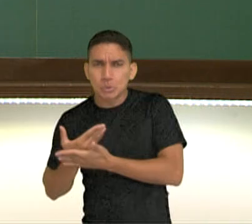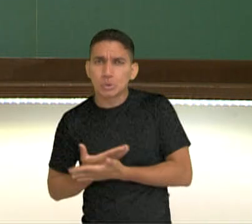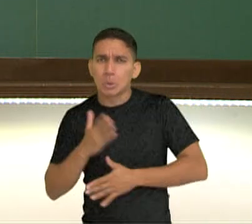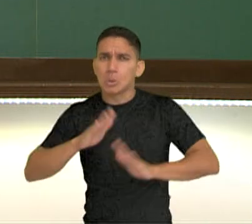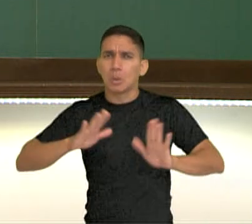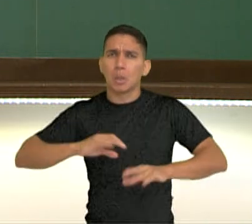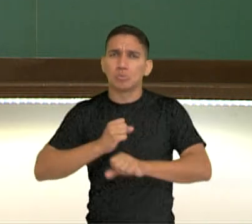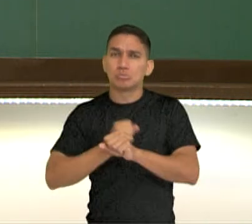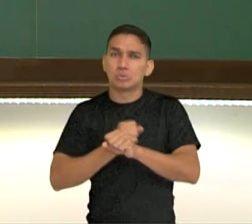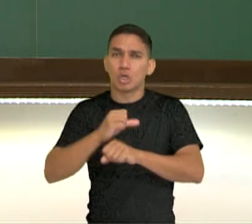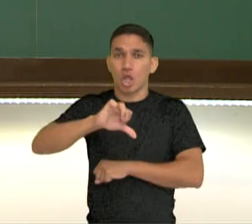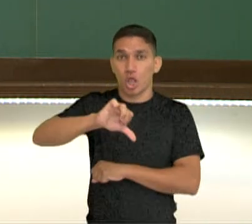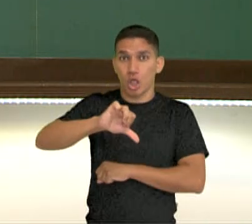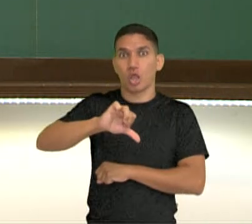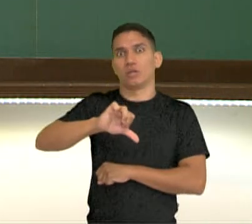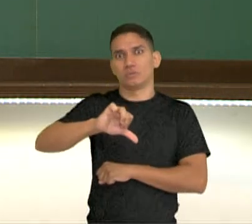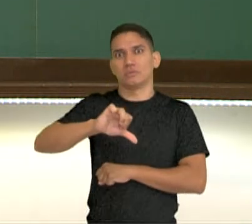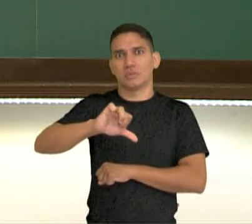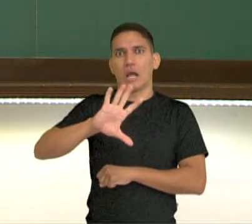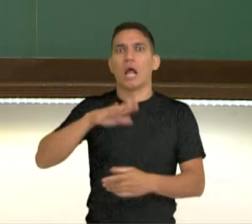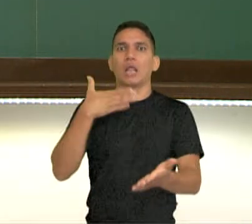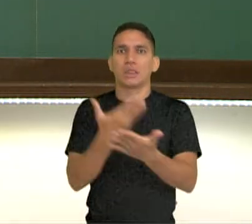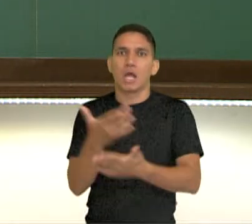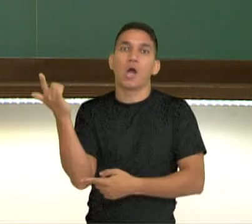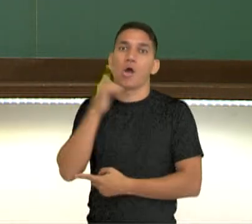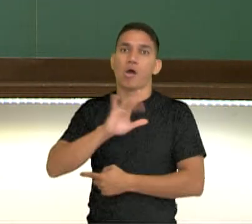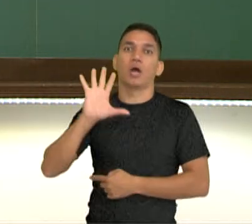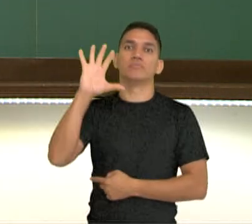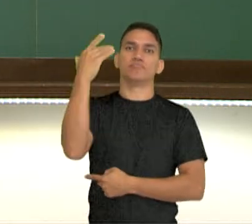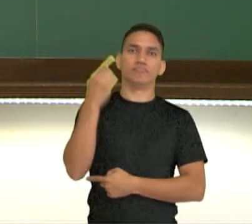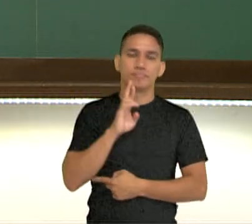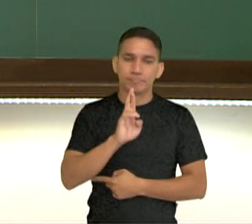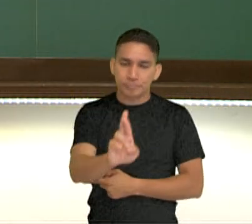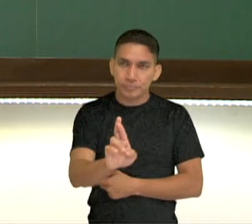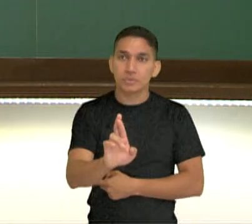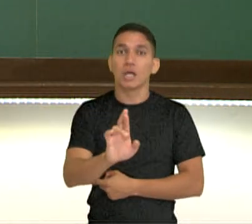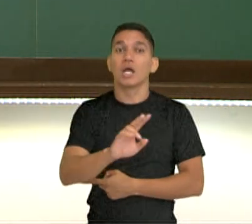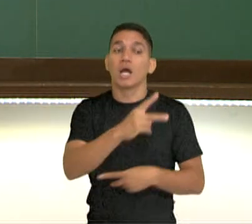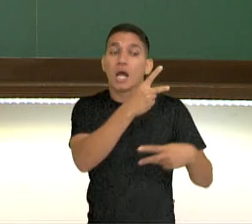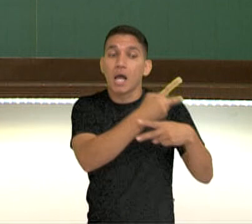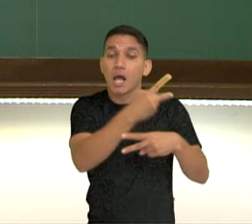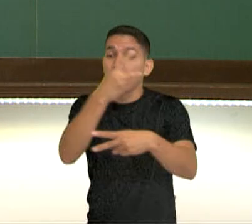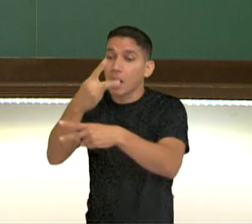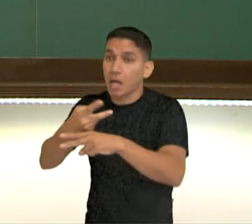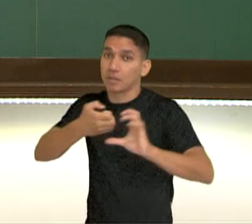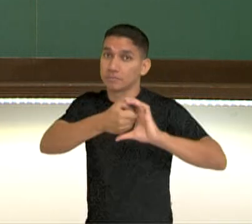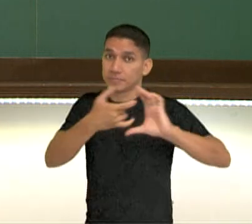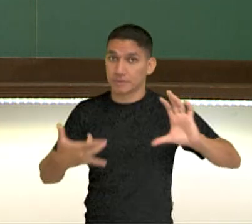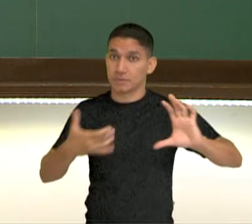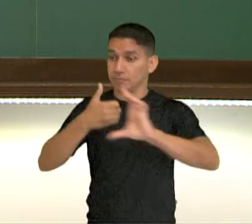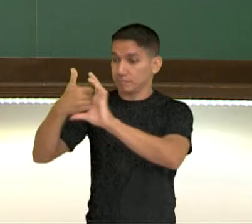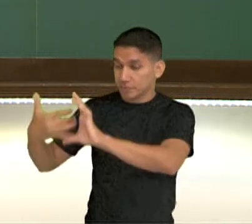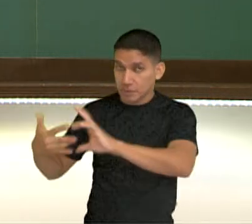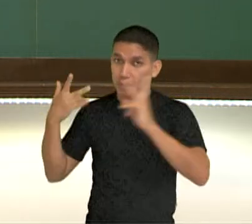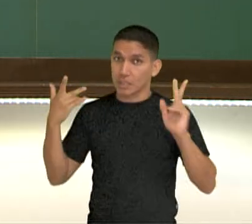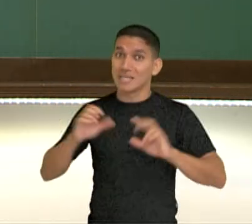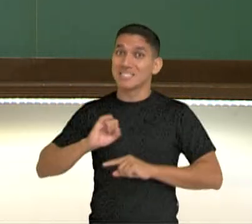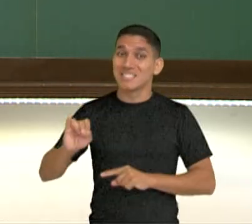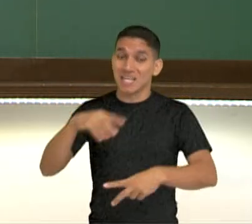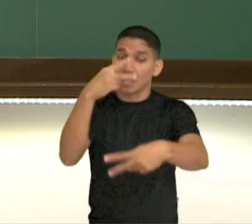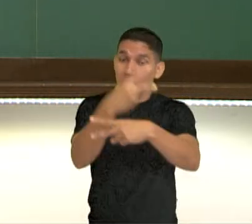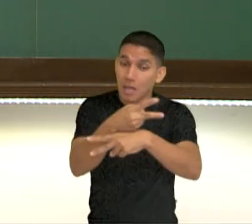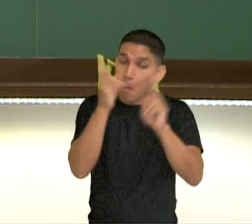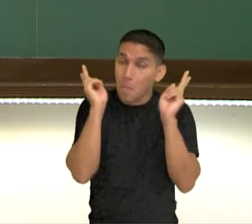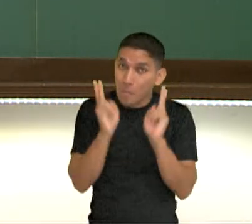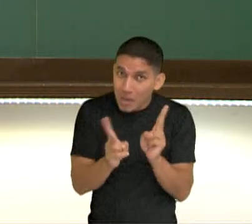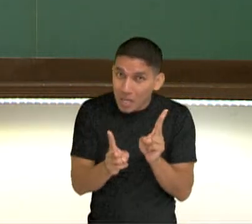de ervilhas para chegar nesses resultados. Isso estudando características em cromossomos diferentes, né? Se ele tivesse estudado junto, talvez não teria chegado